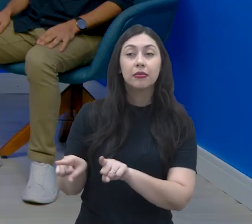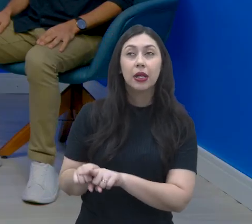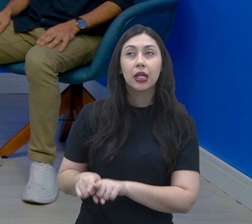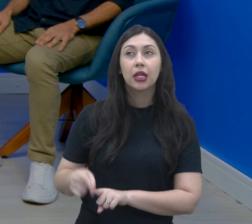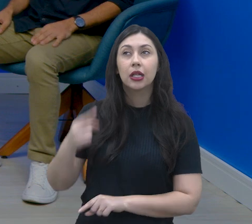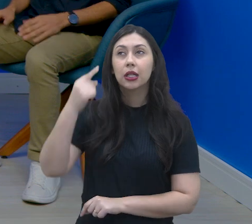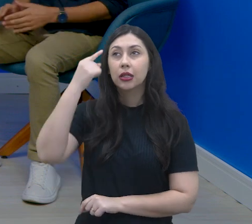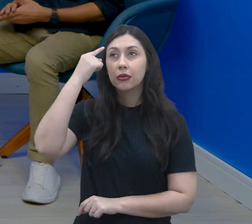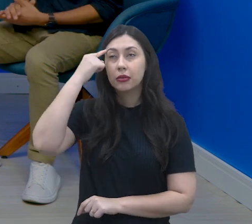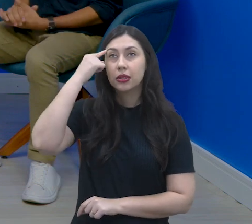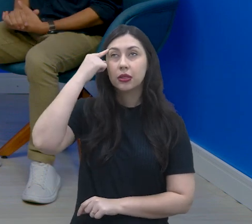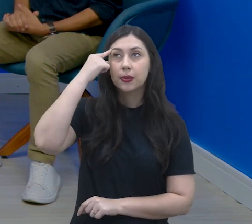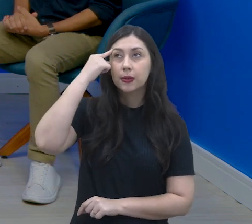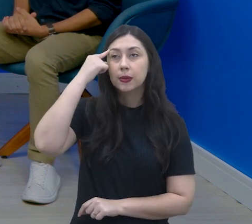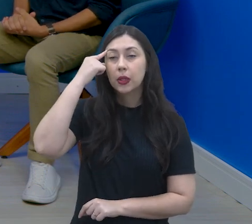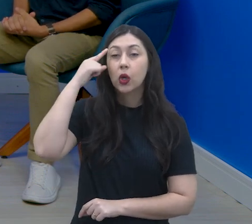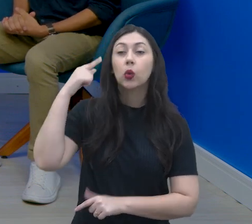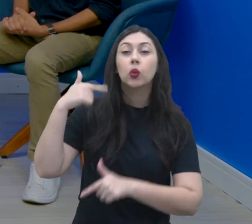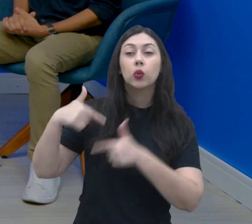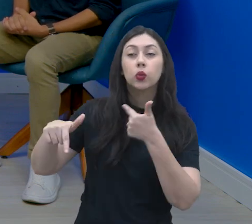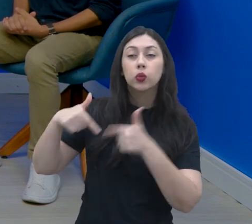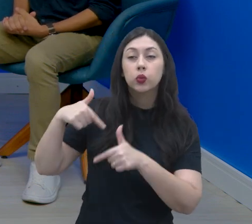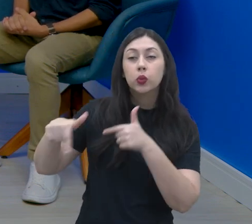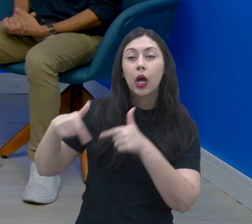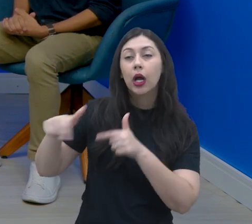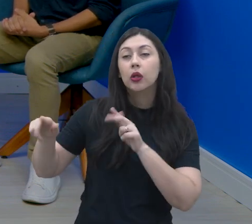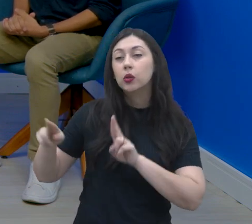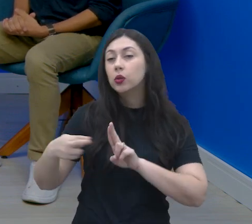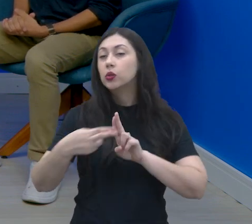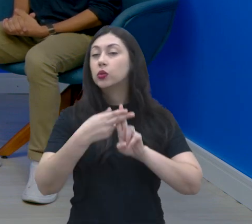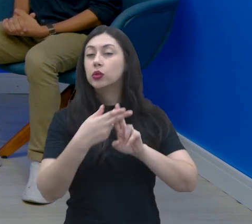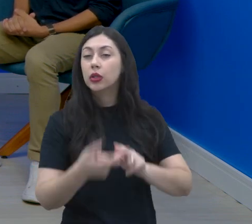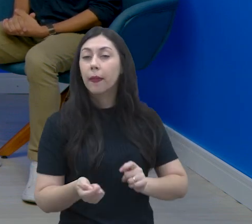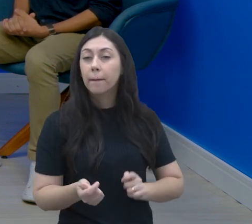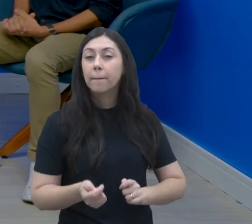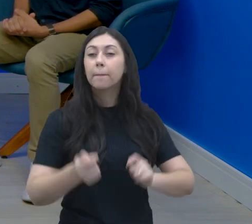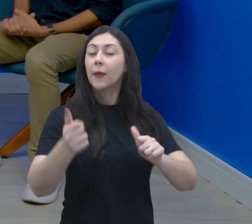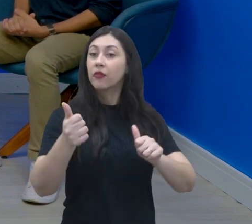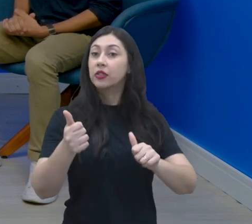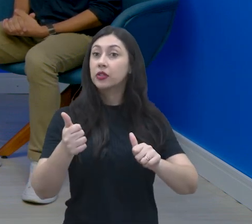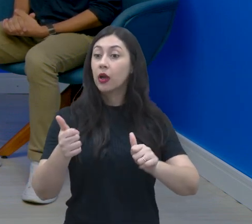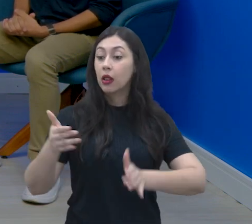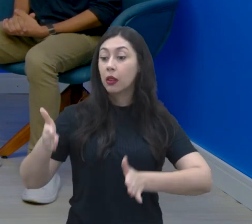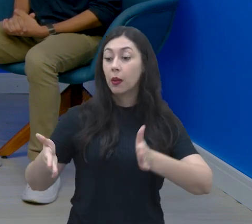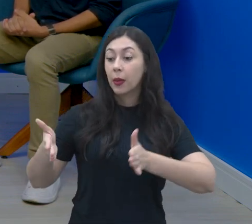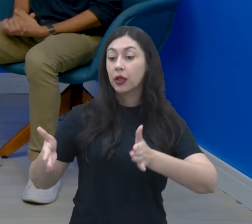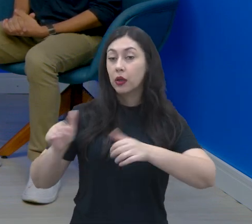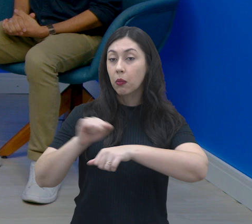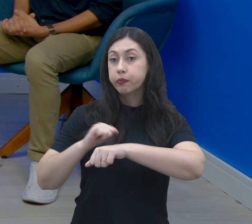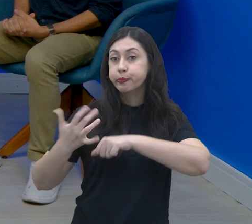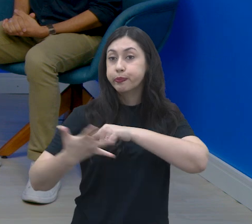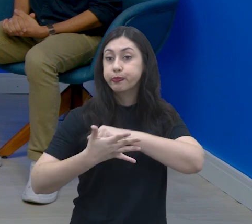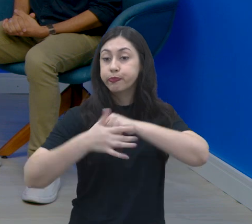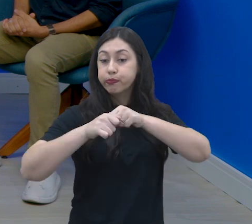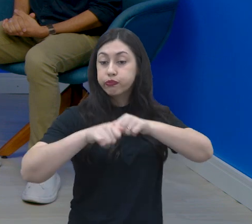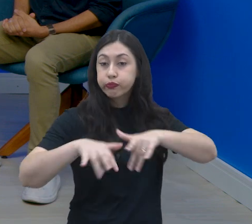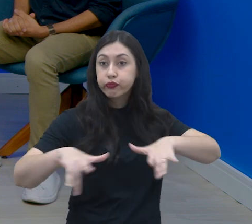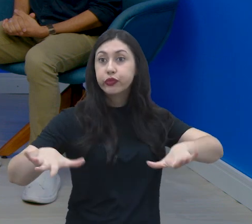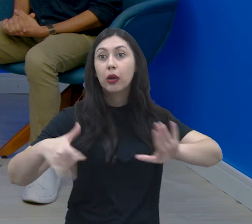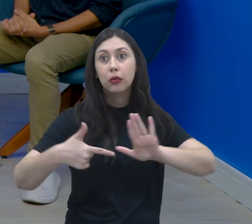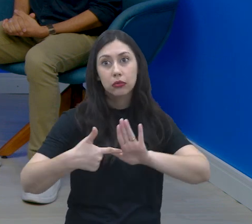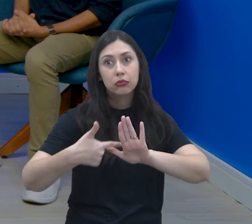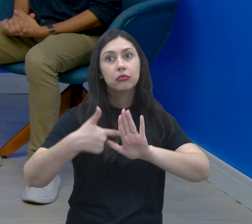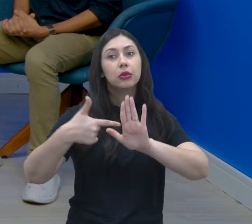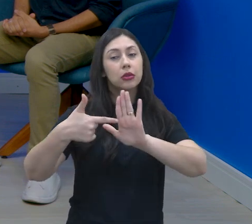questão também dos trabalhos do SUS, dos benefícios, a pandemia foi uma forma de enxergar,